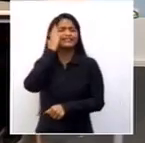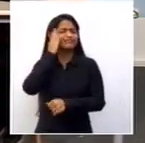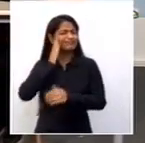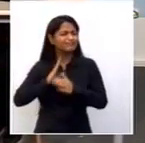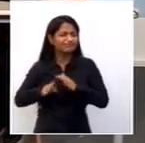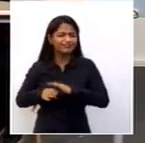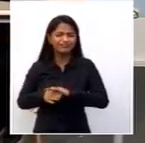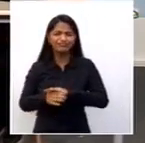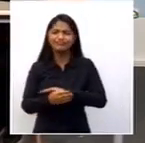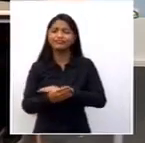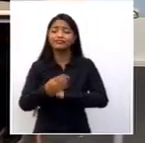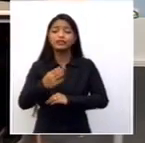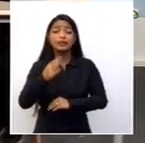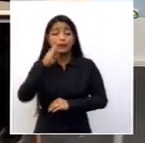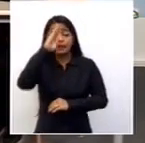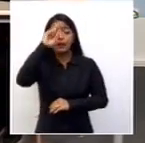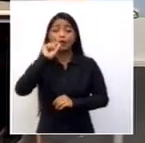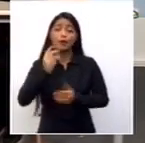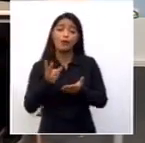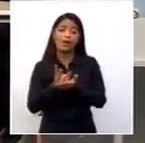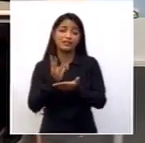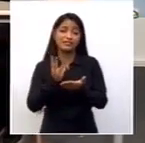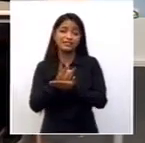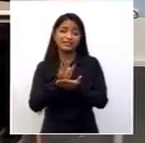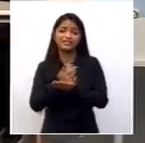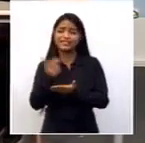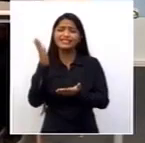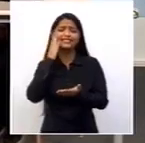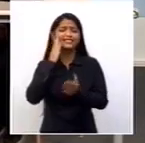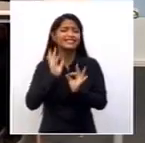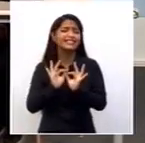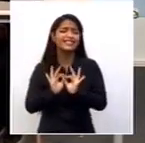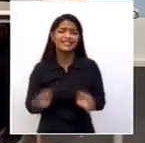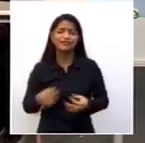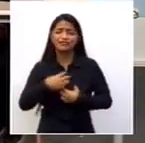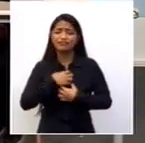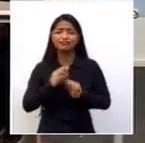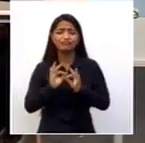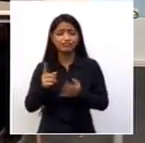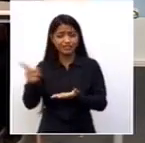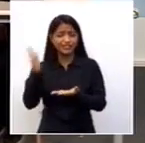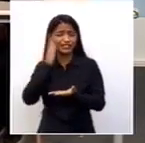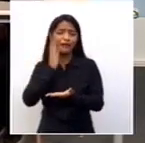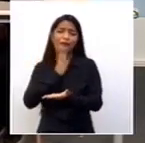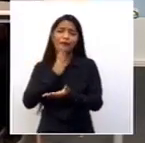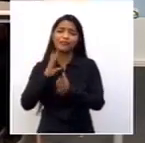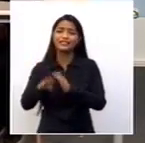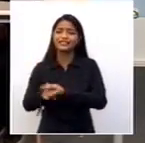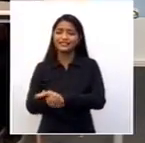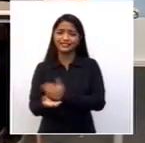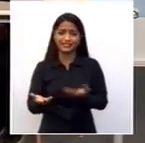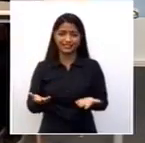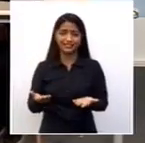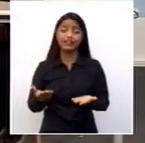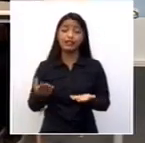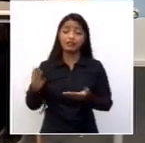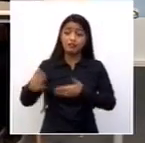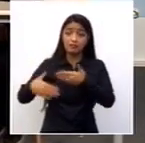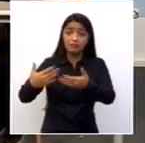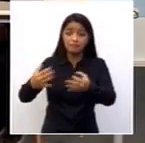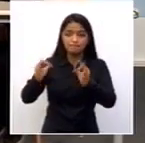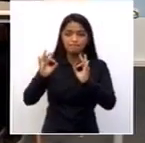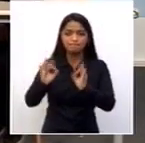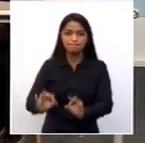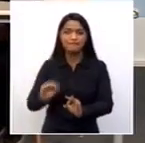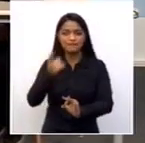utilizando o WhatsApp. É algo que para eles é muito simples, né, de ser realizado. E o trabalho final pode ser muito